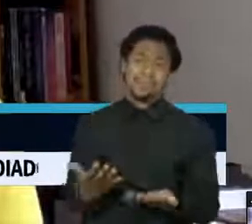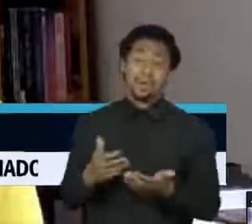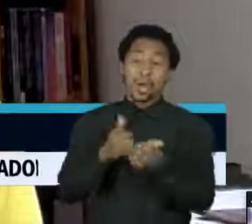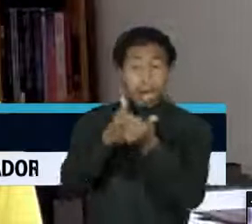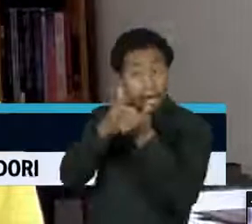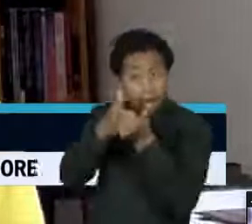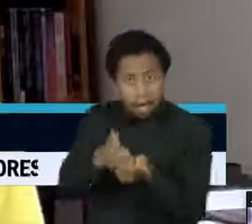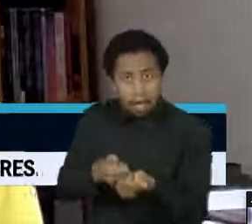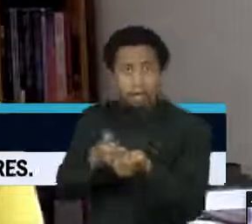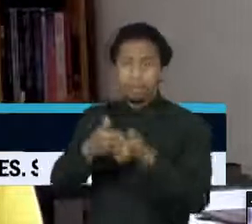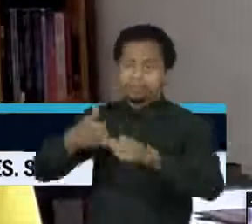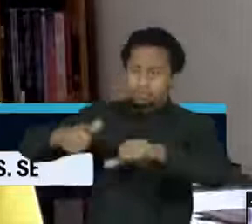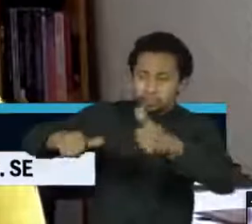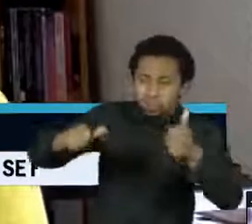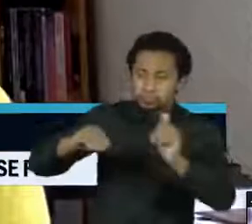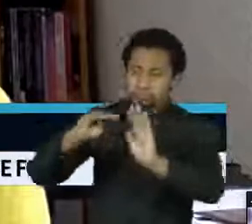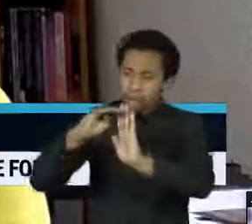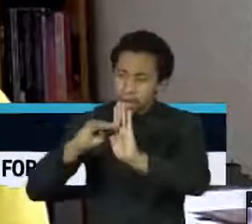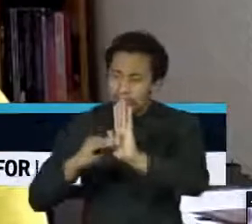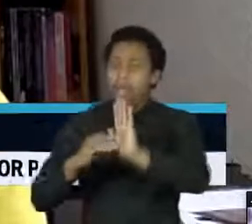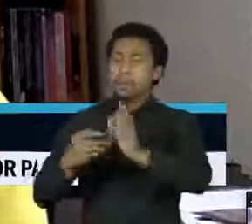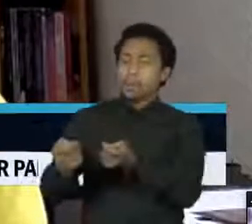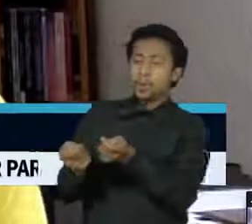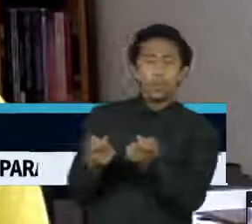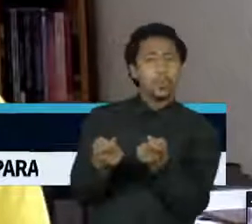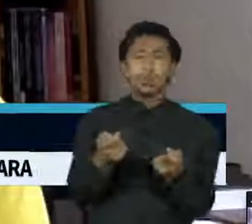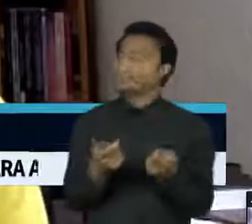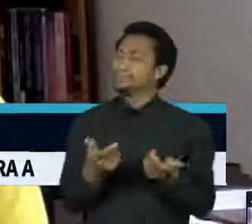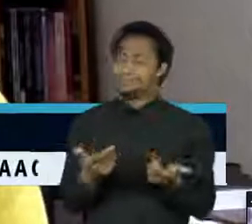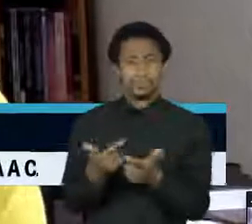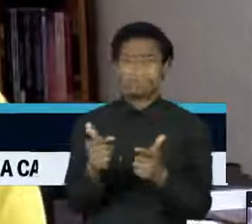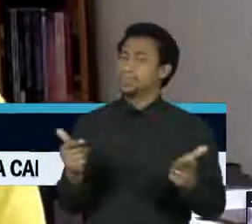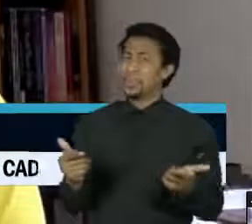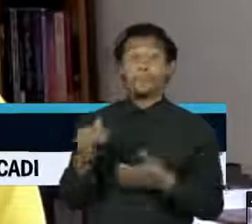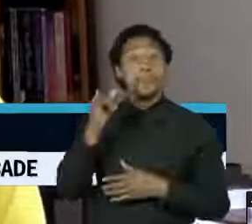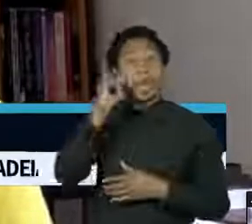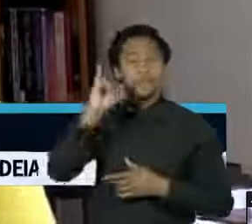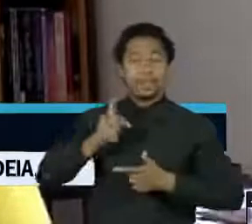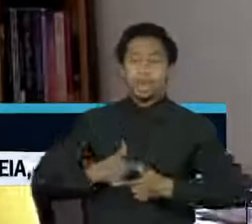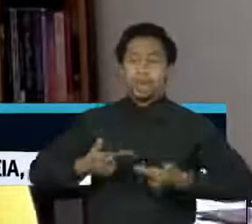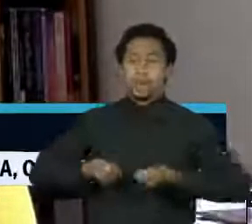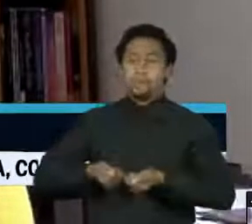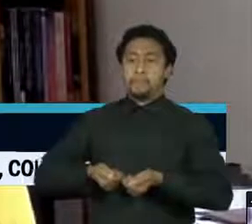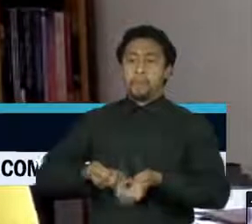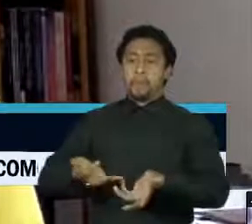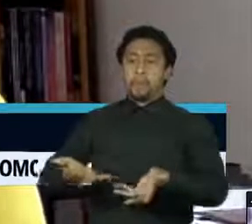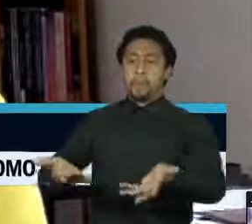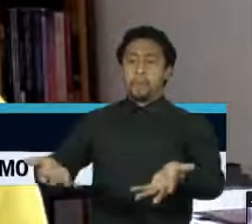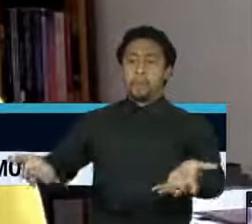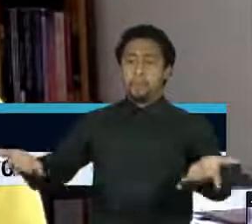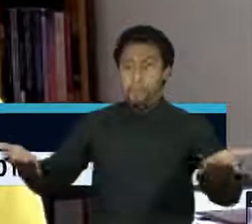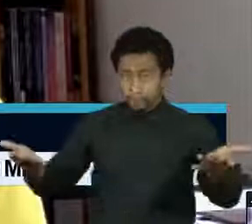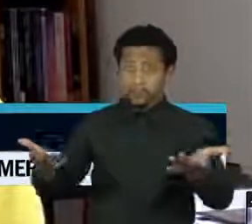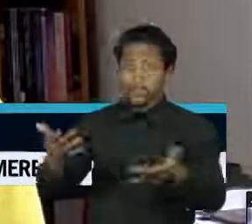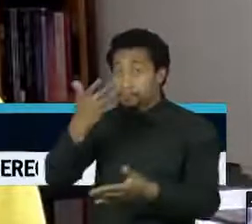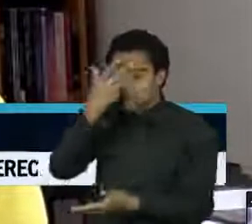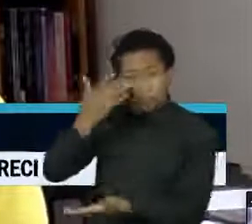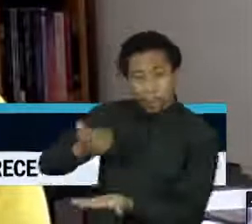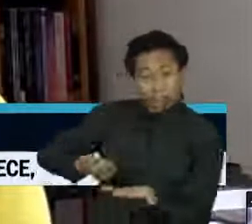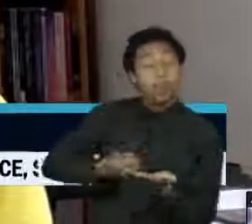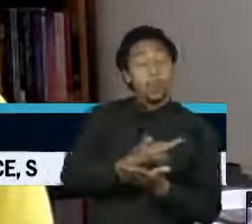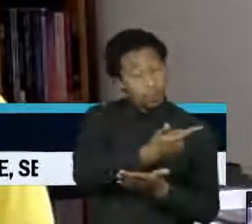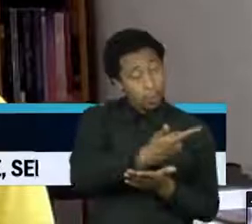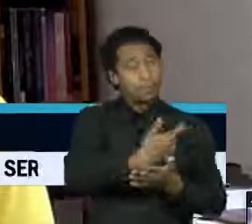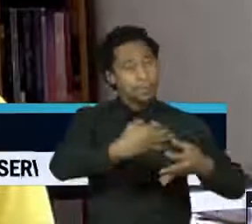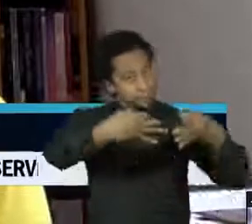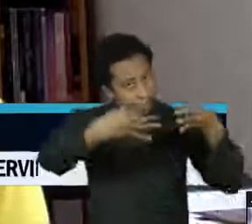acompanhado das medidas efetivas de controle para impedir que as armas que são compradas legalmente,